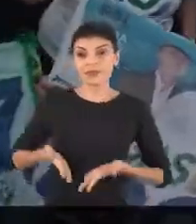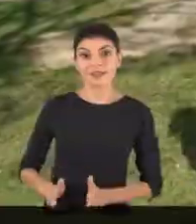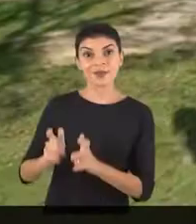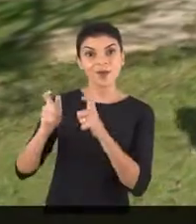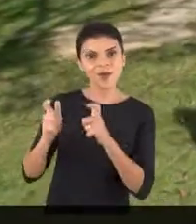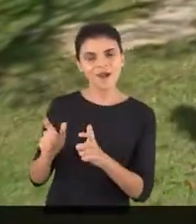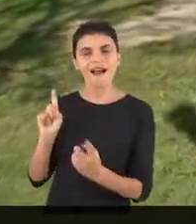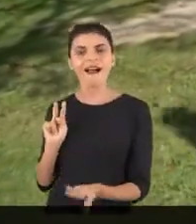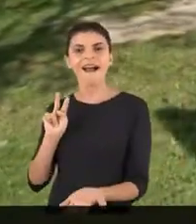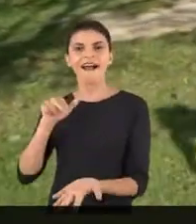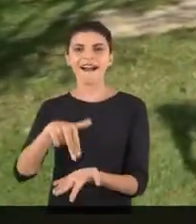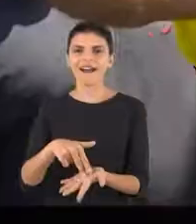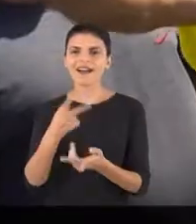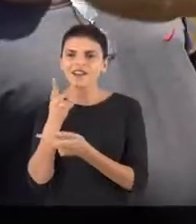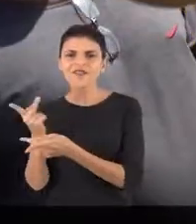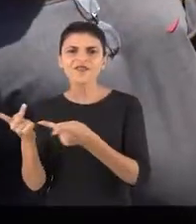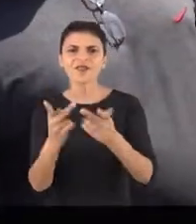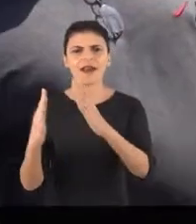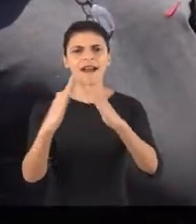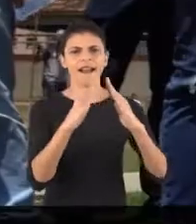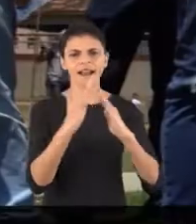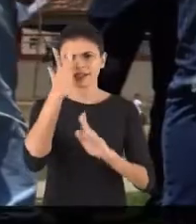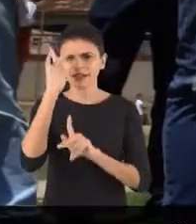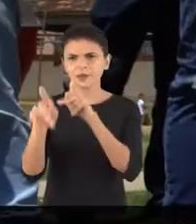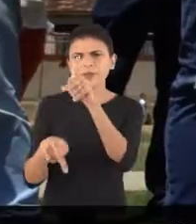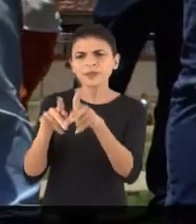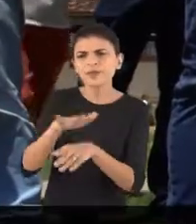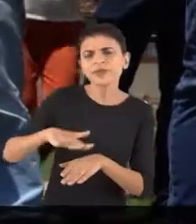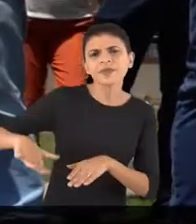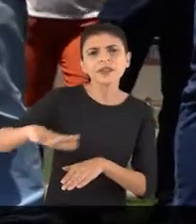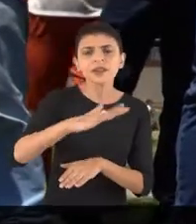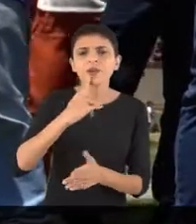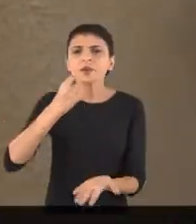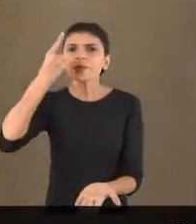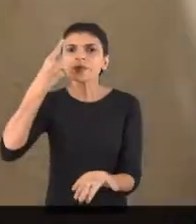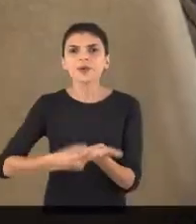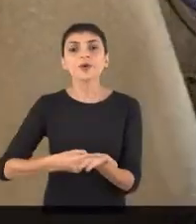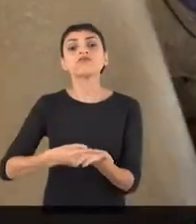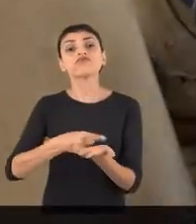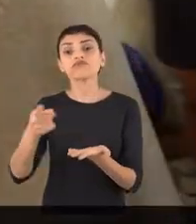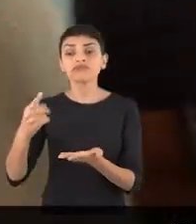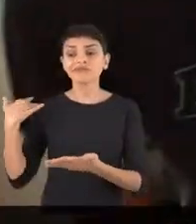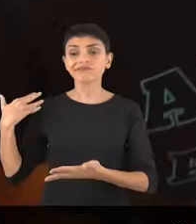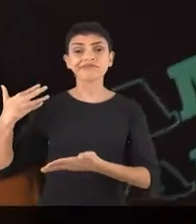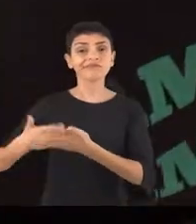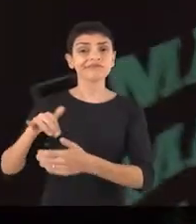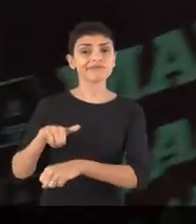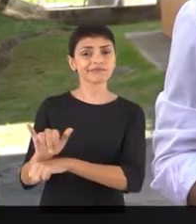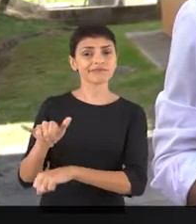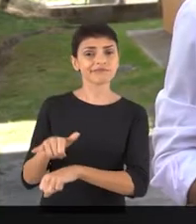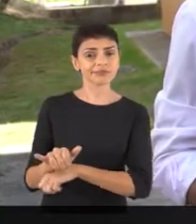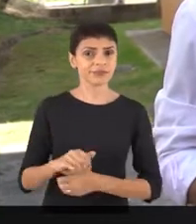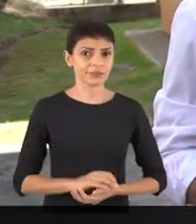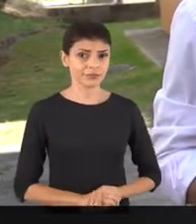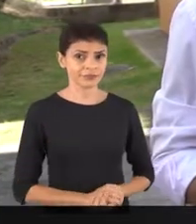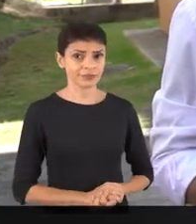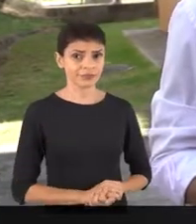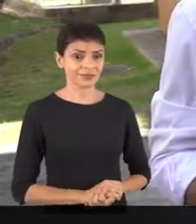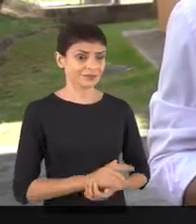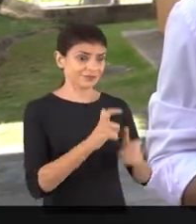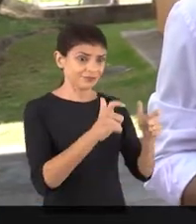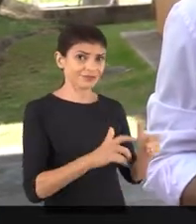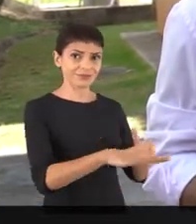nasceu, Luiz visitou conjuntos habitacionais e falou do seu compromisso em fazer o que os outros deixaram para trás. Você tem uma